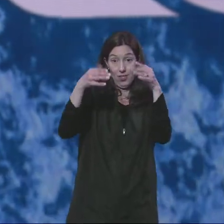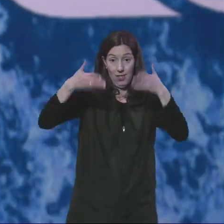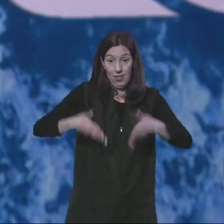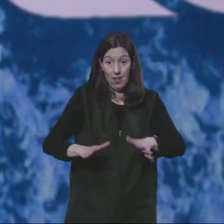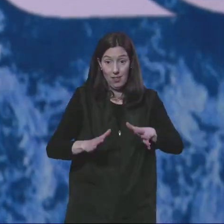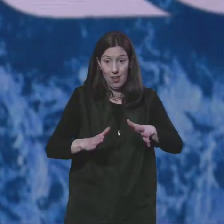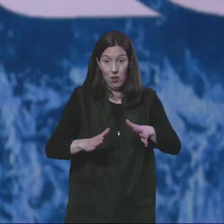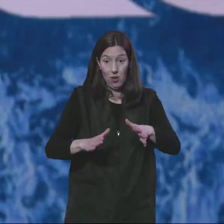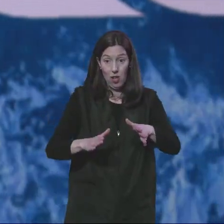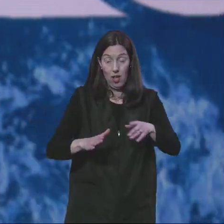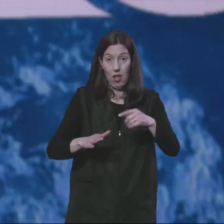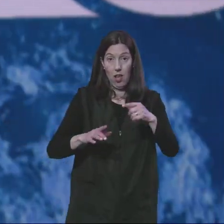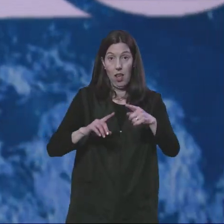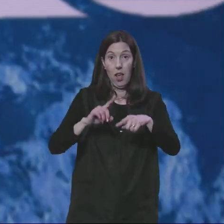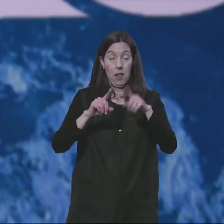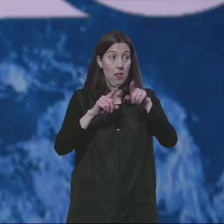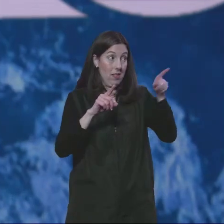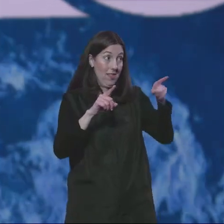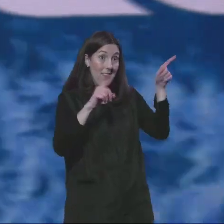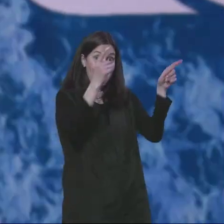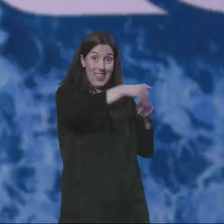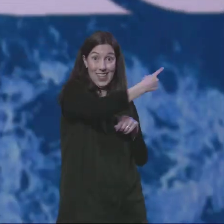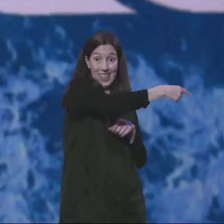Para lá tem mais eternidade.